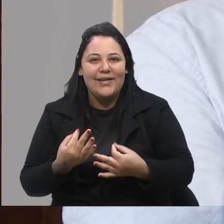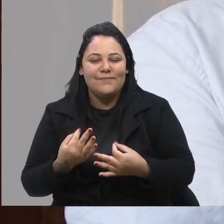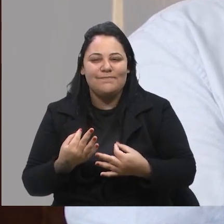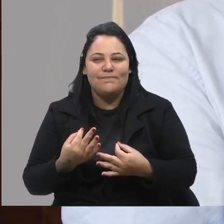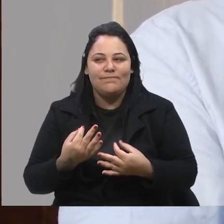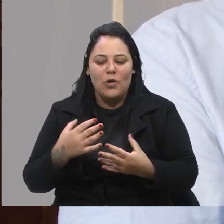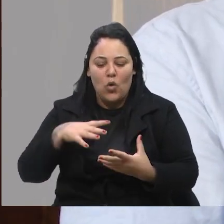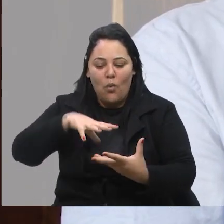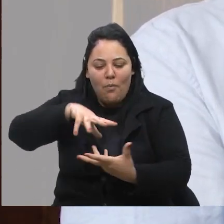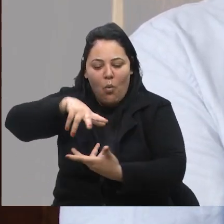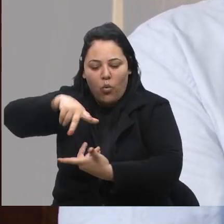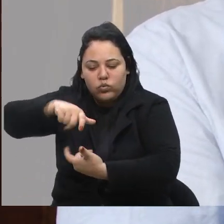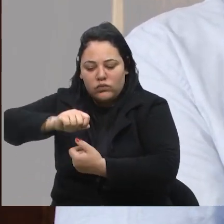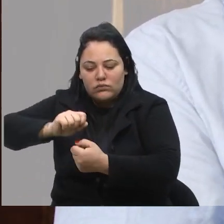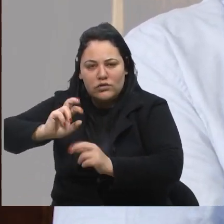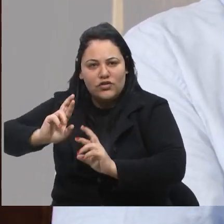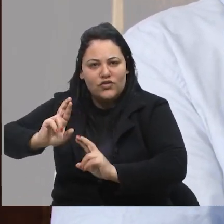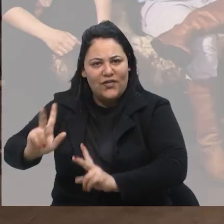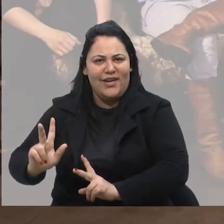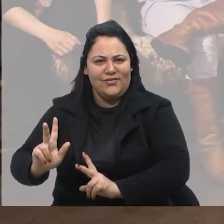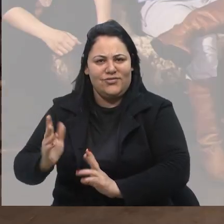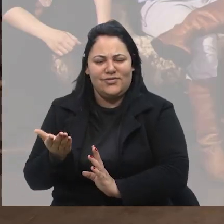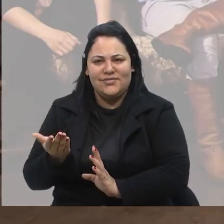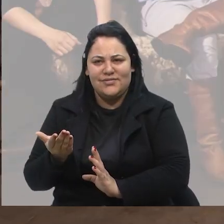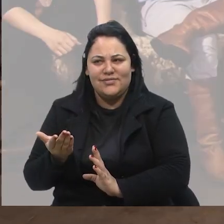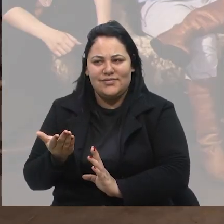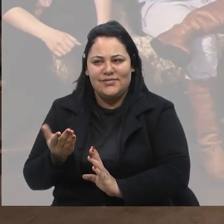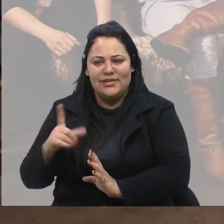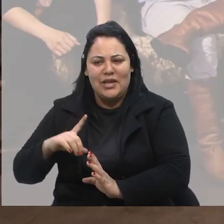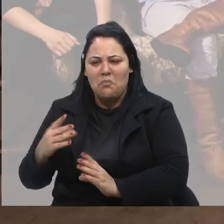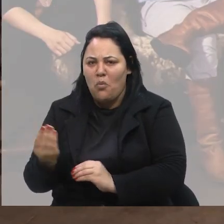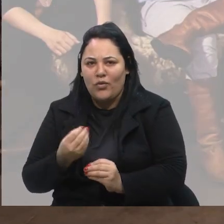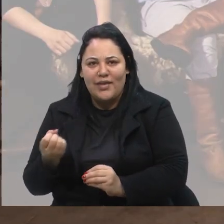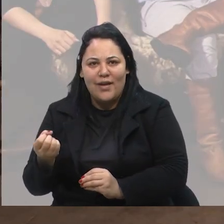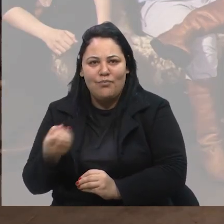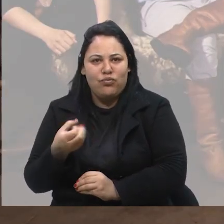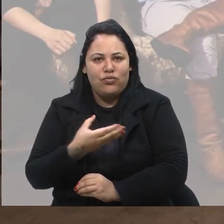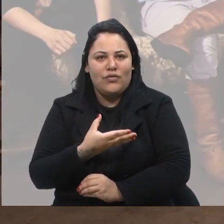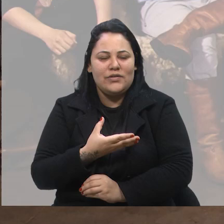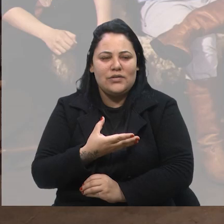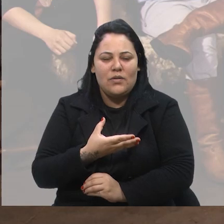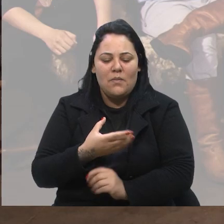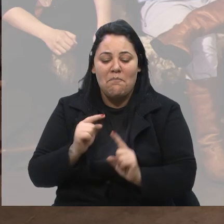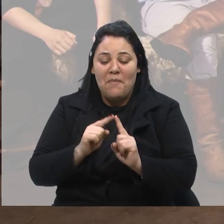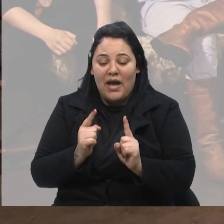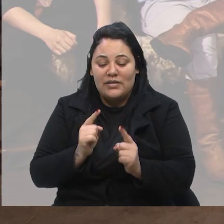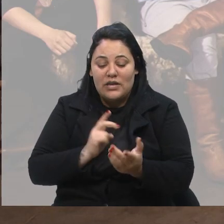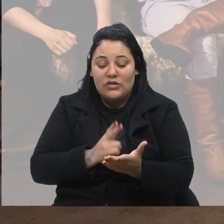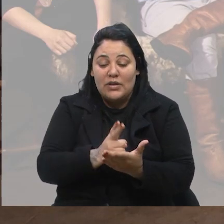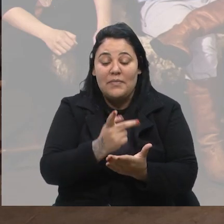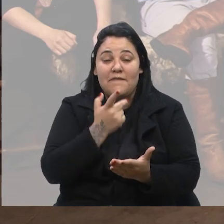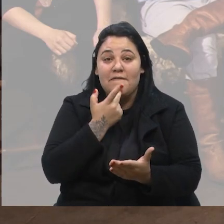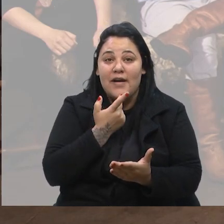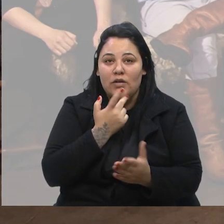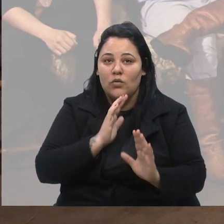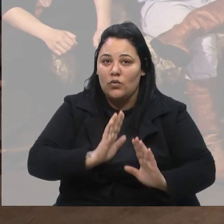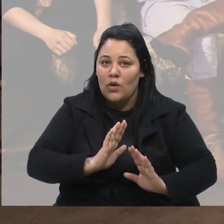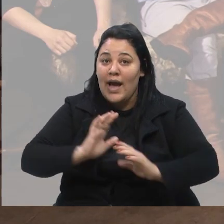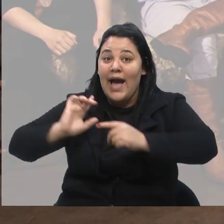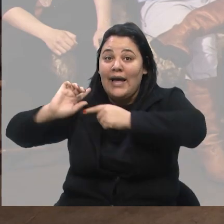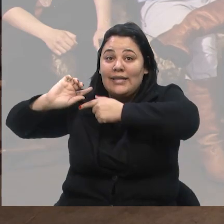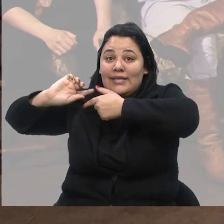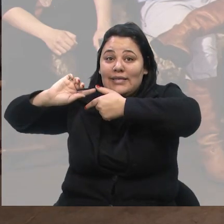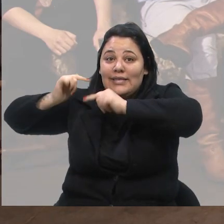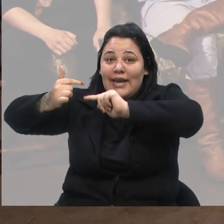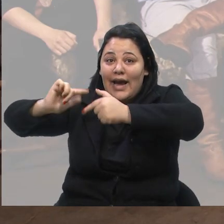o mundo está diferente, nós estamos inovando muitas coisas, mas eu sempre digo que a tradição e a